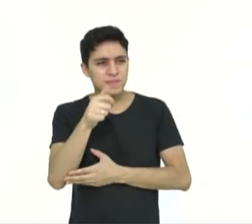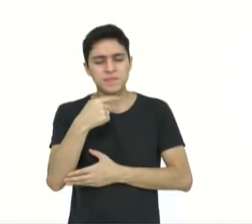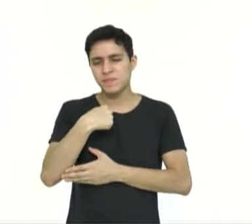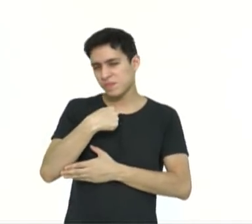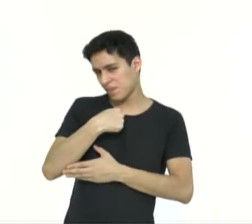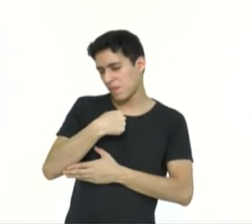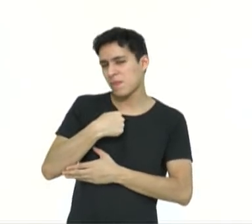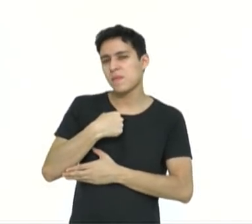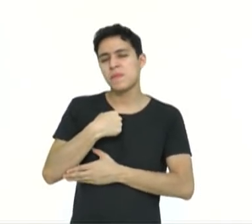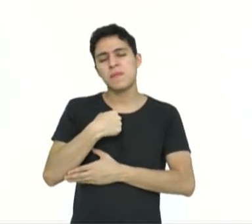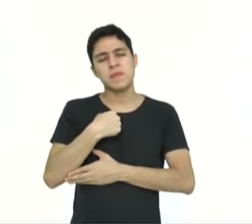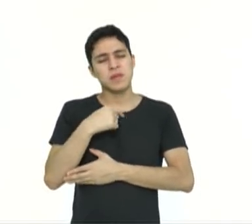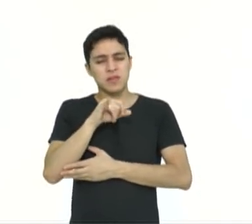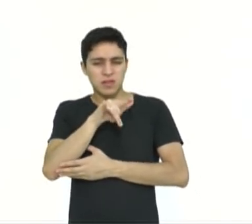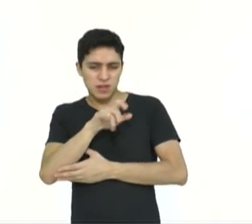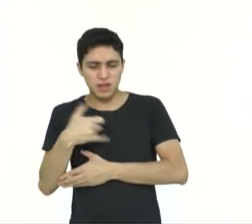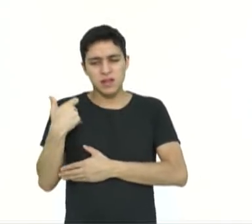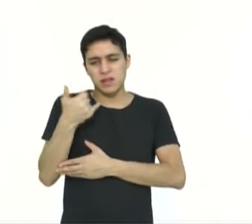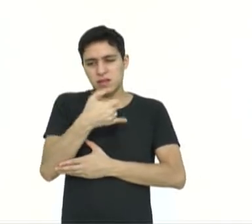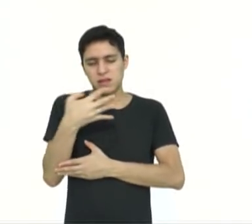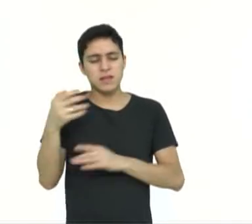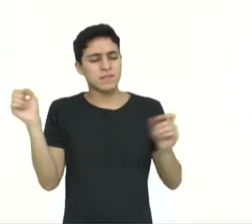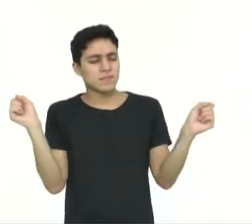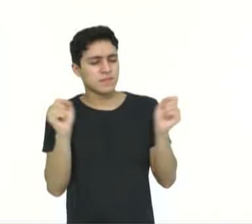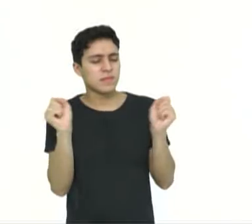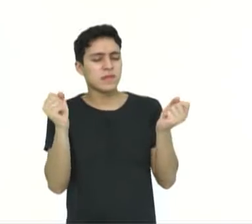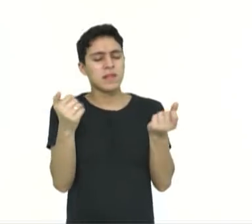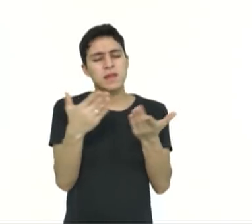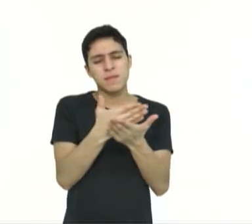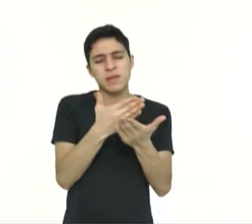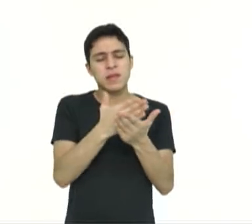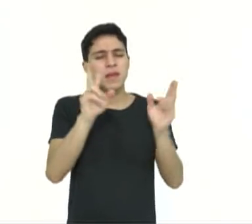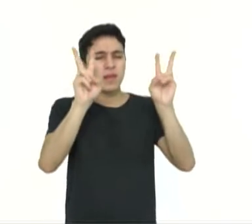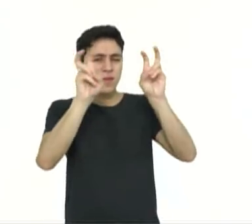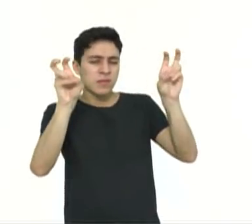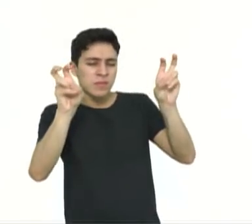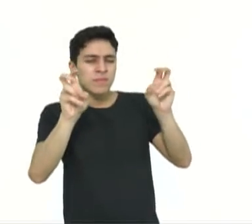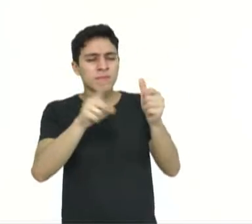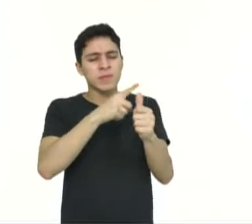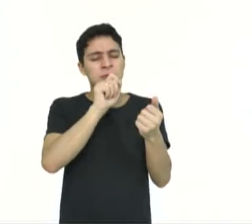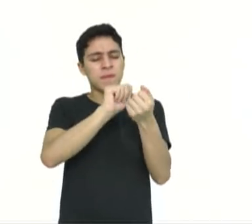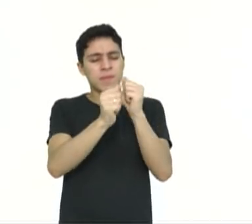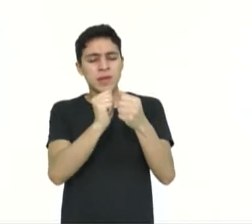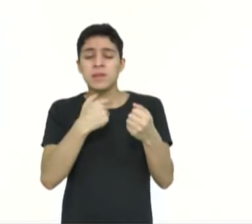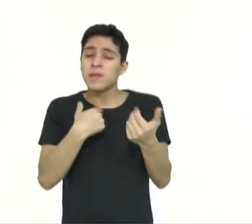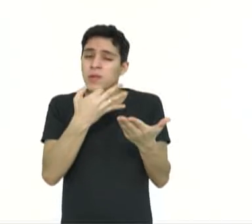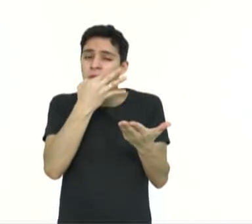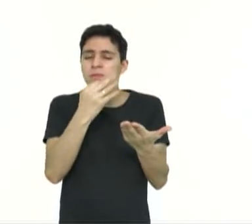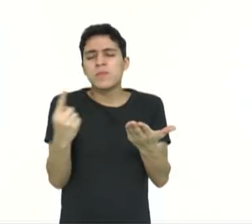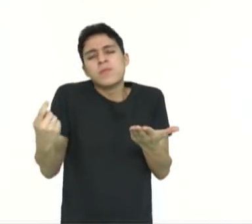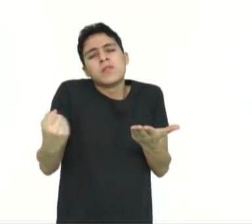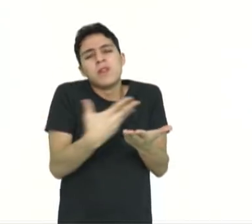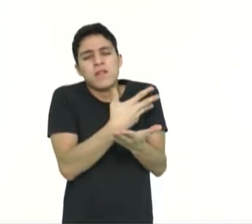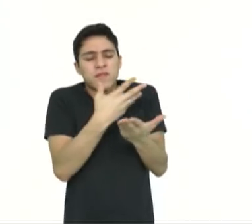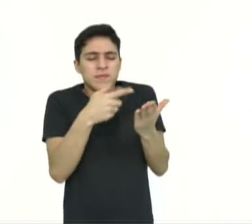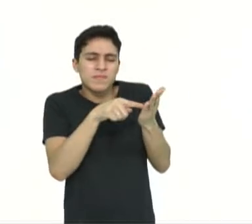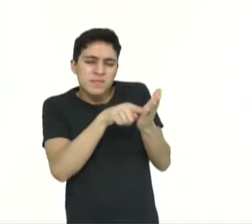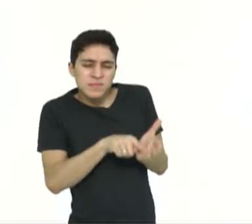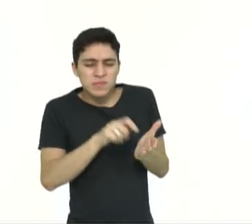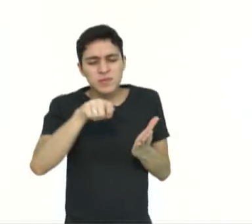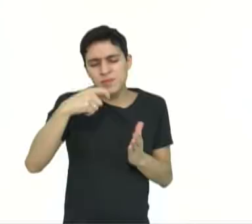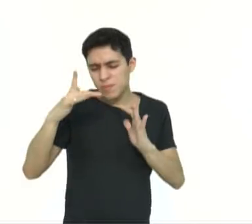anos. Adorei a matéria sobre o primeiro beijo e gostaria de sugerir uma nova matéria sobre o namoro